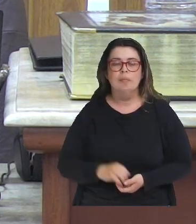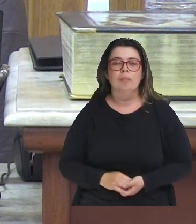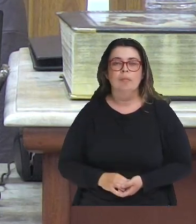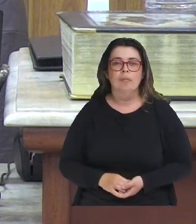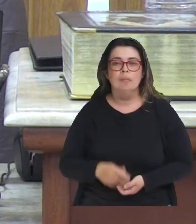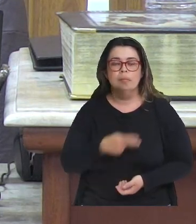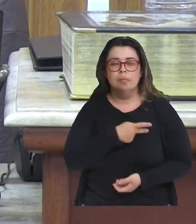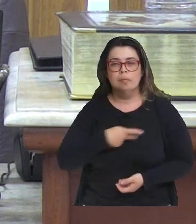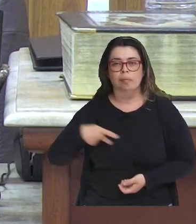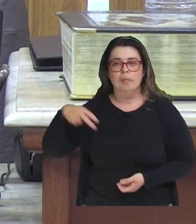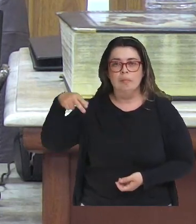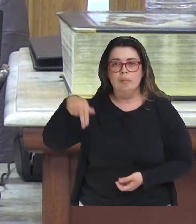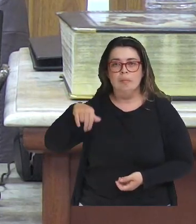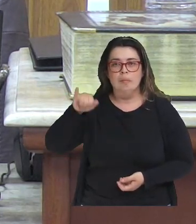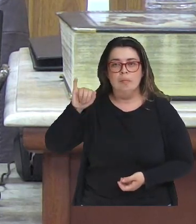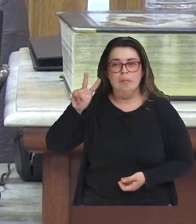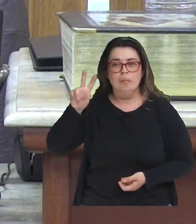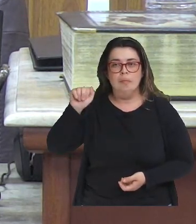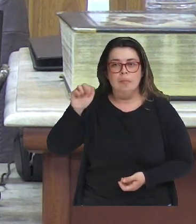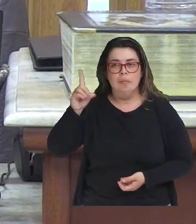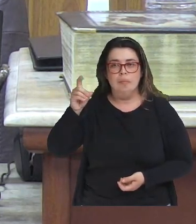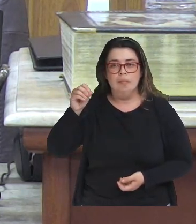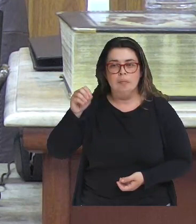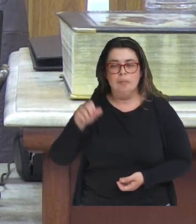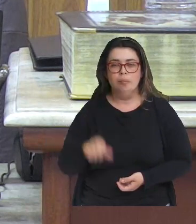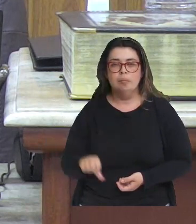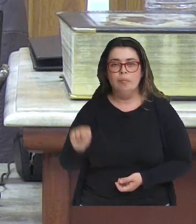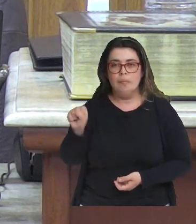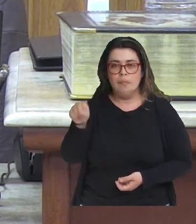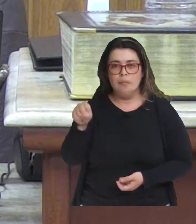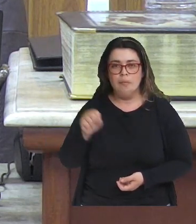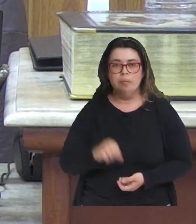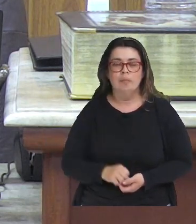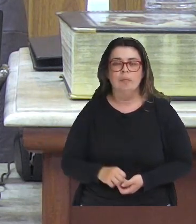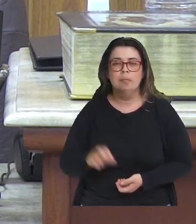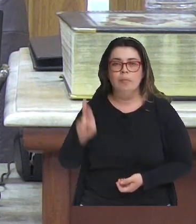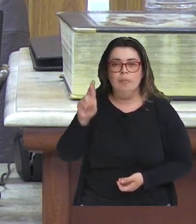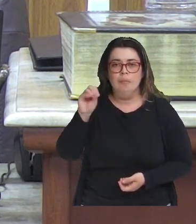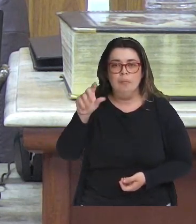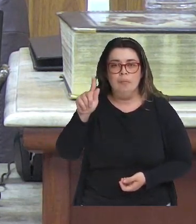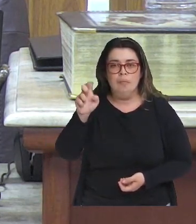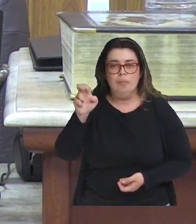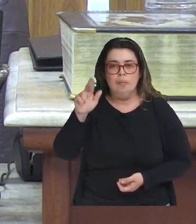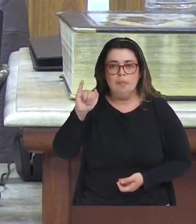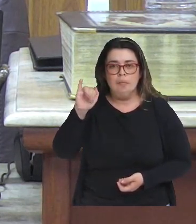Nivaldo dos Santos. Sim. Rogério Nascimento. Sim.